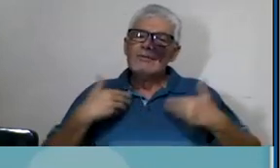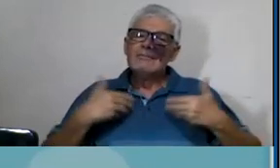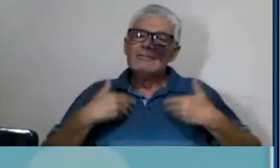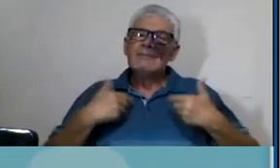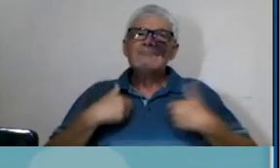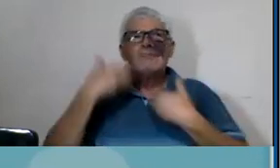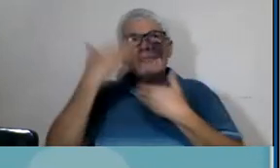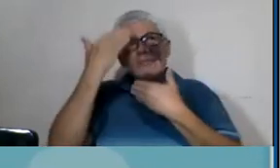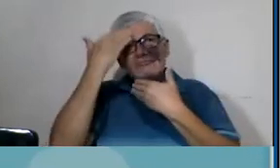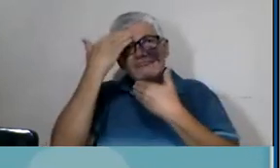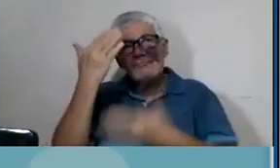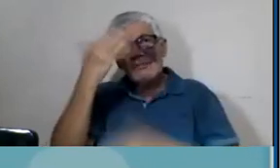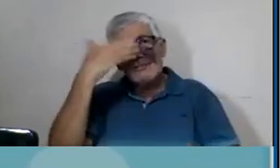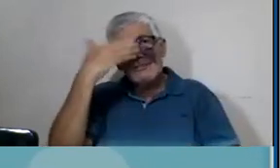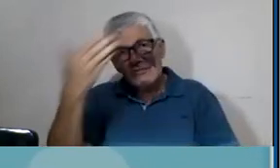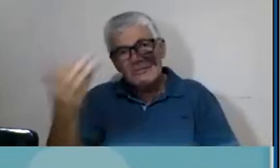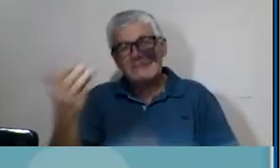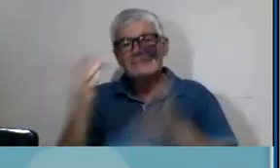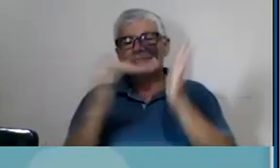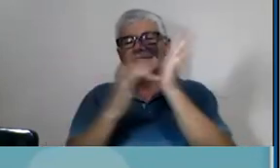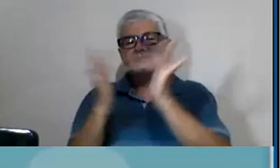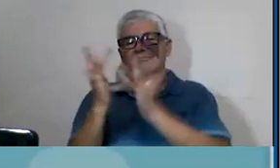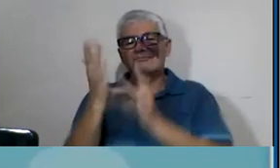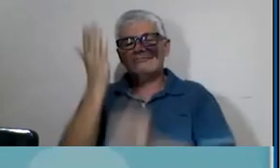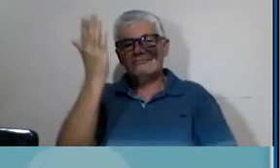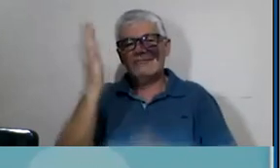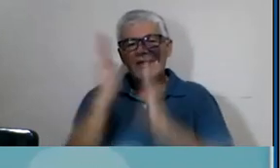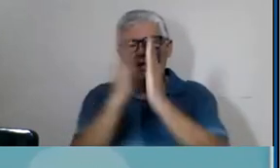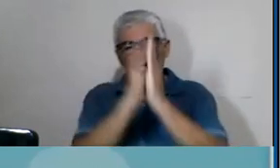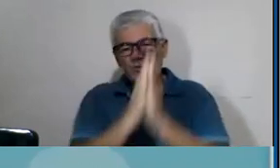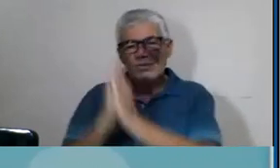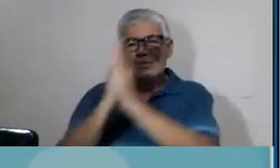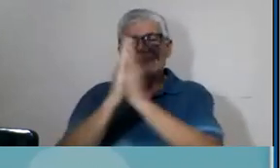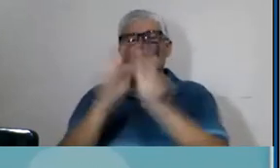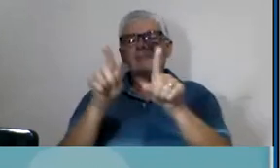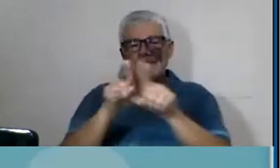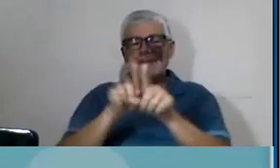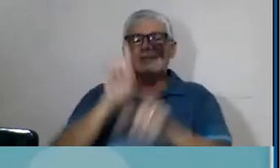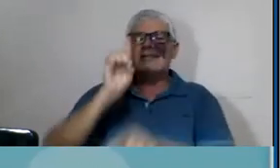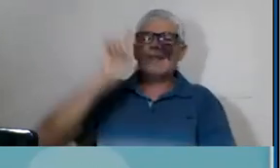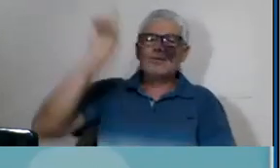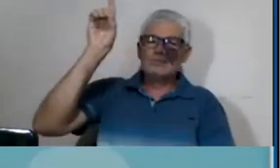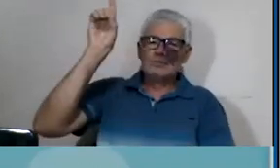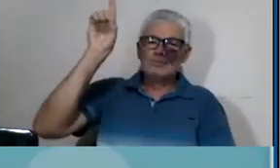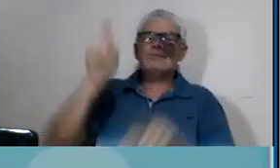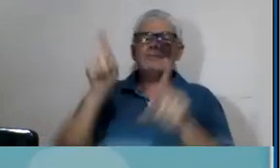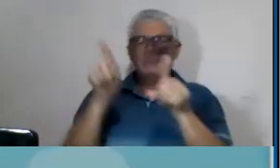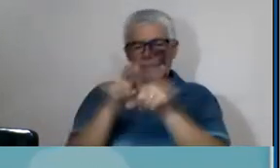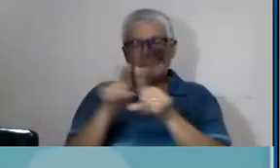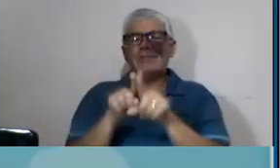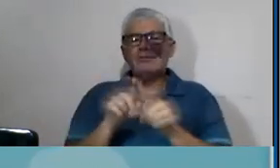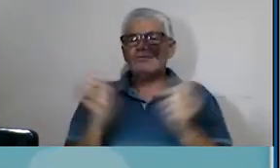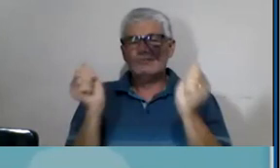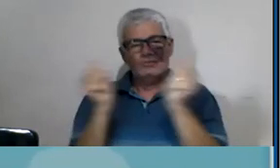pesquisada sobre o livro de Ageu, então eu falei assim, vou continuar a pesquisa, né? E,